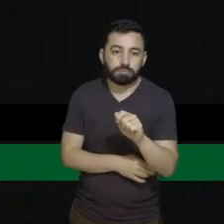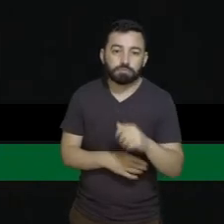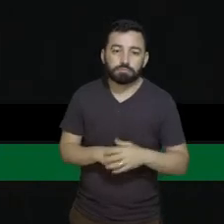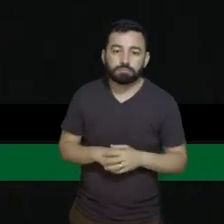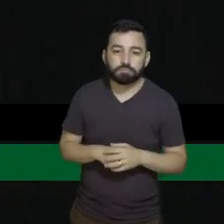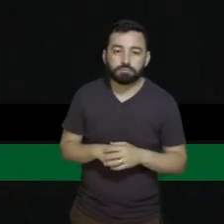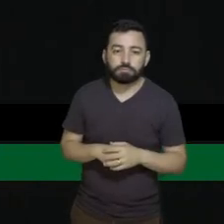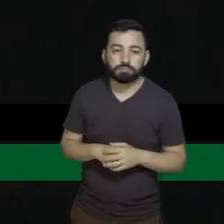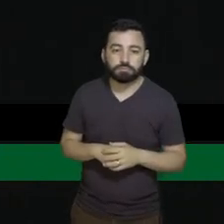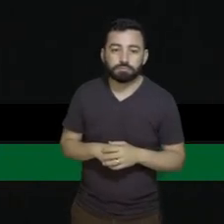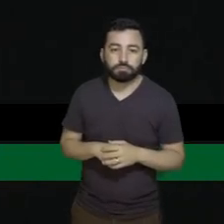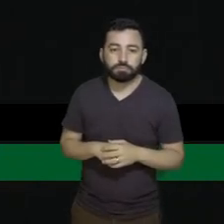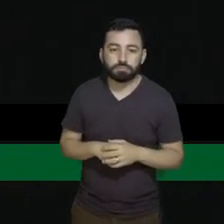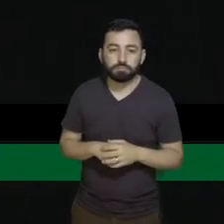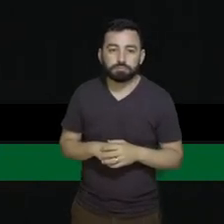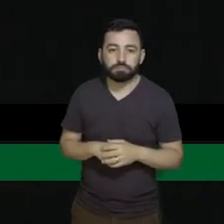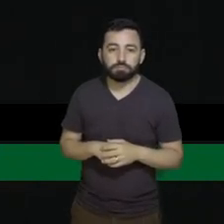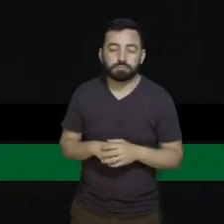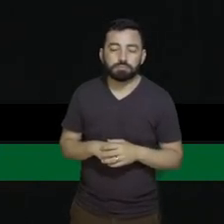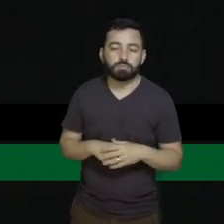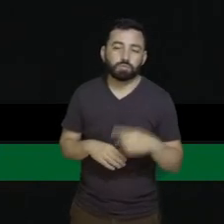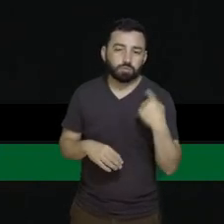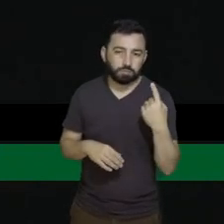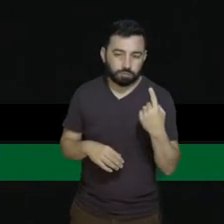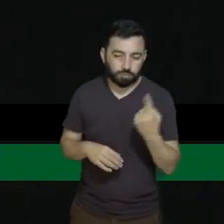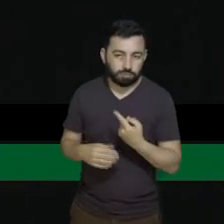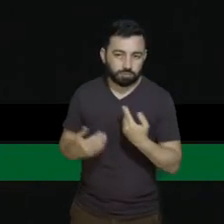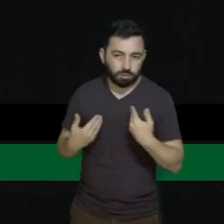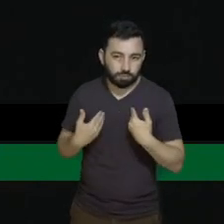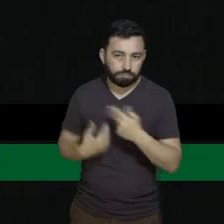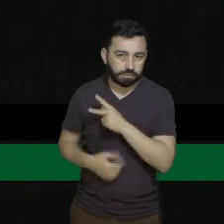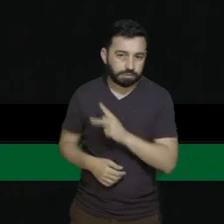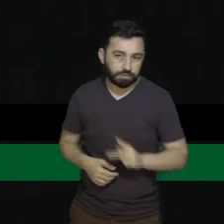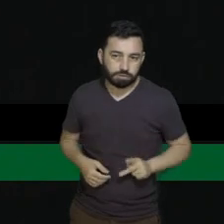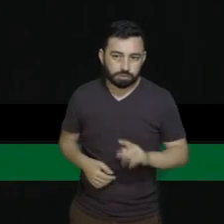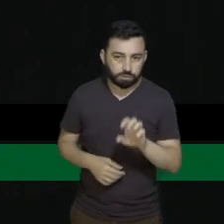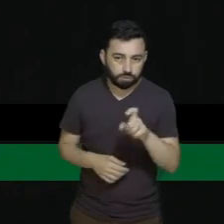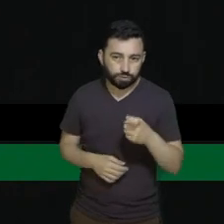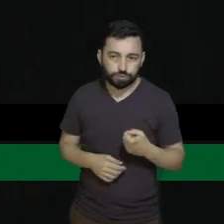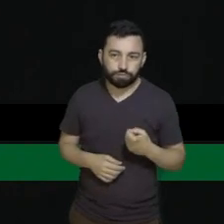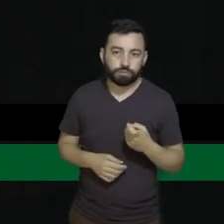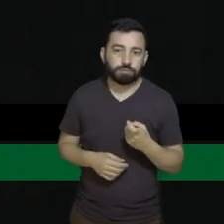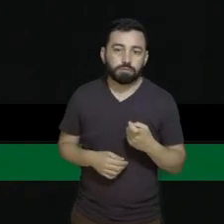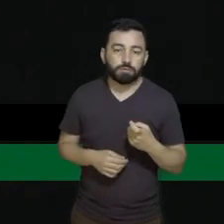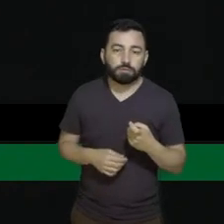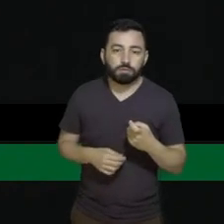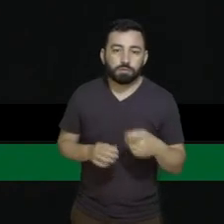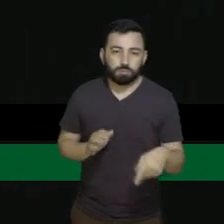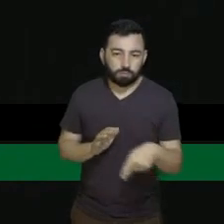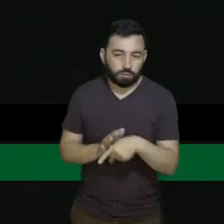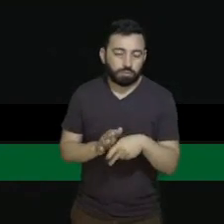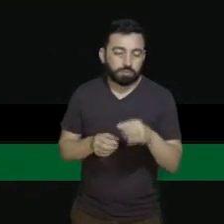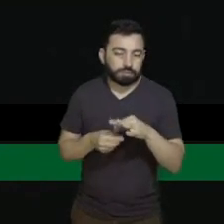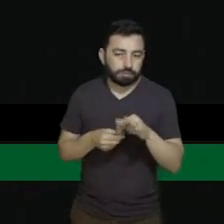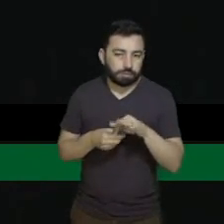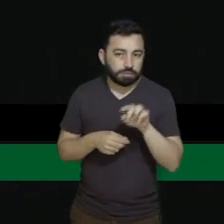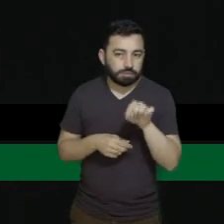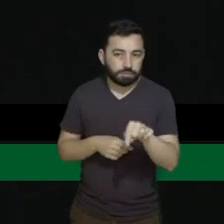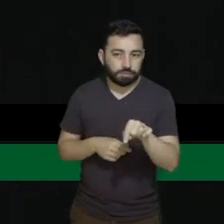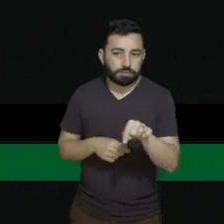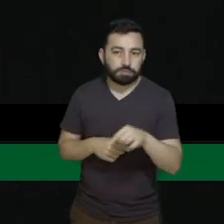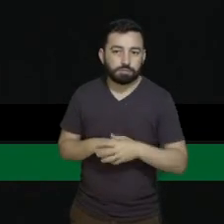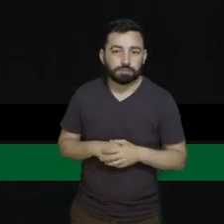Ferreira, nós estamos como presidente executivo da entidade e